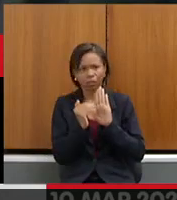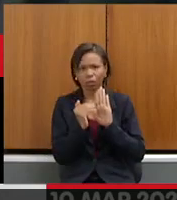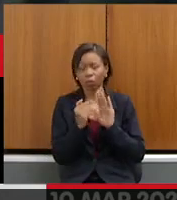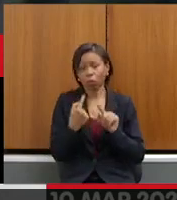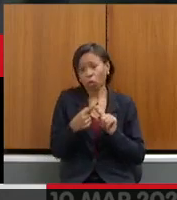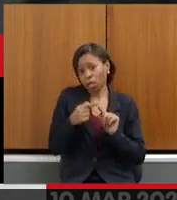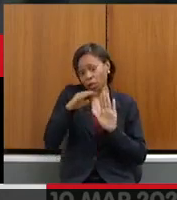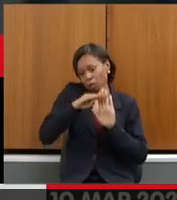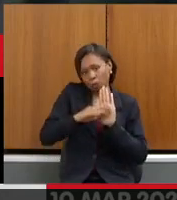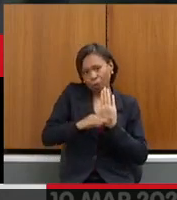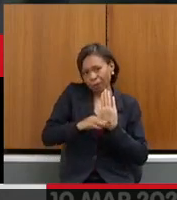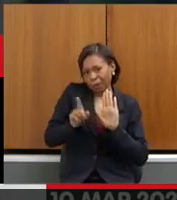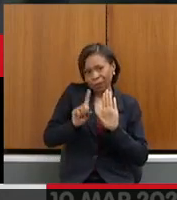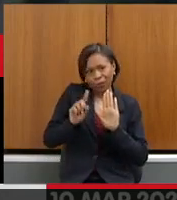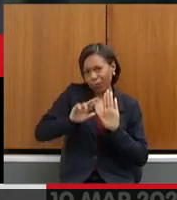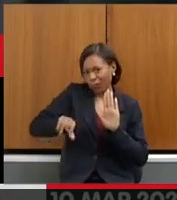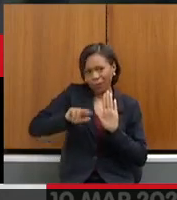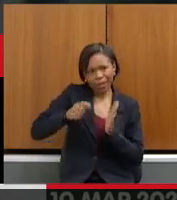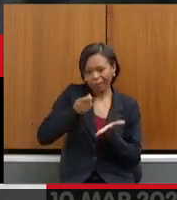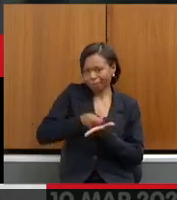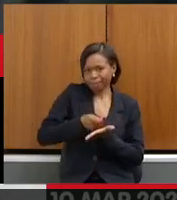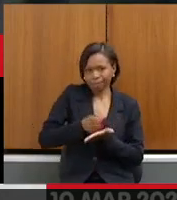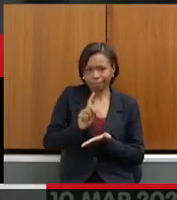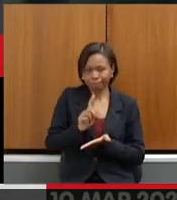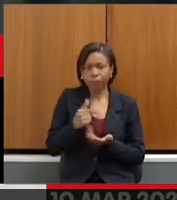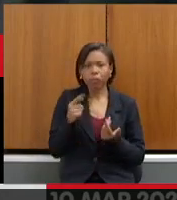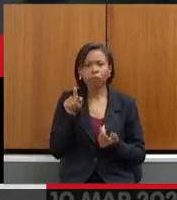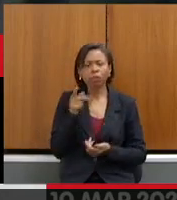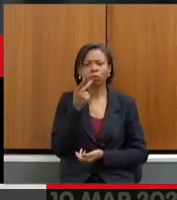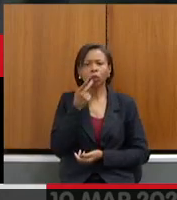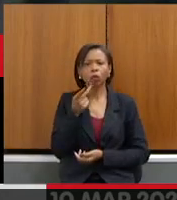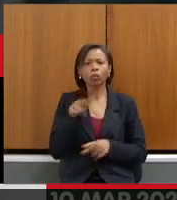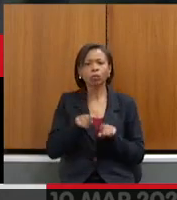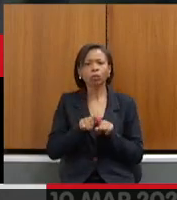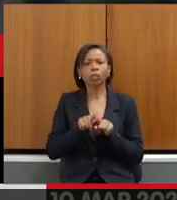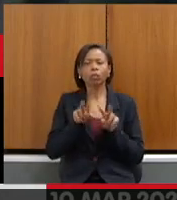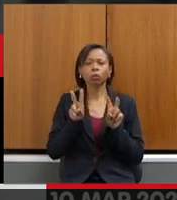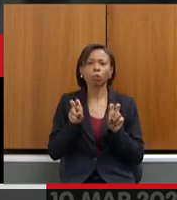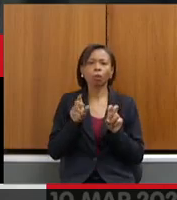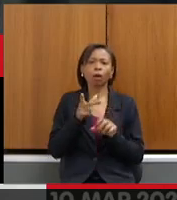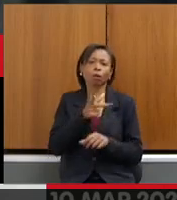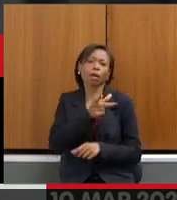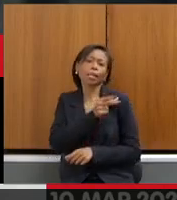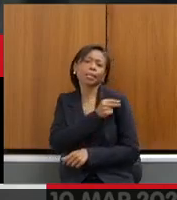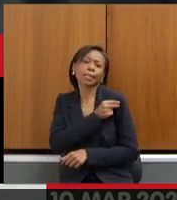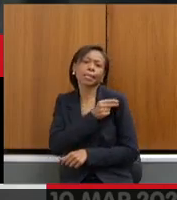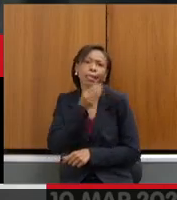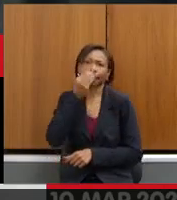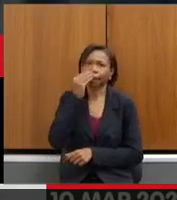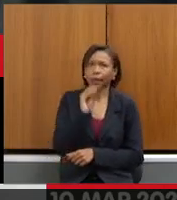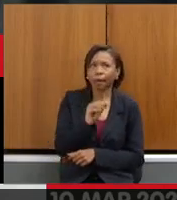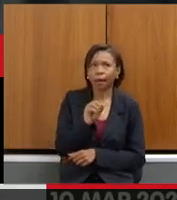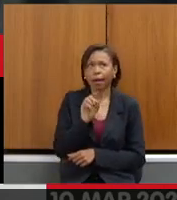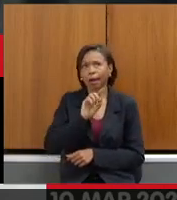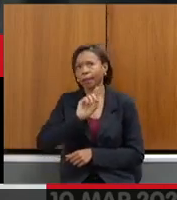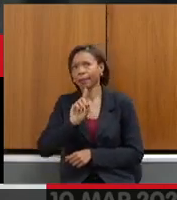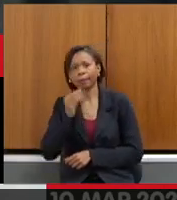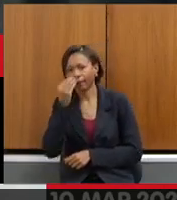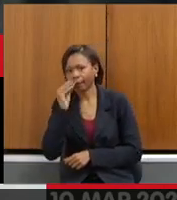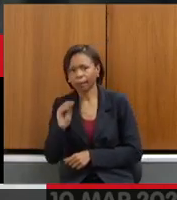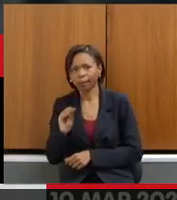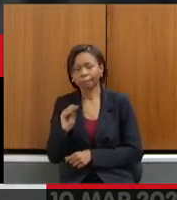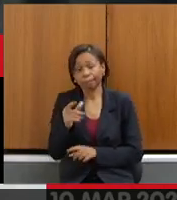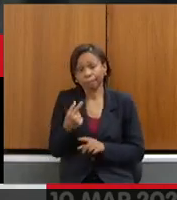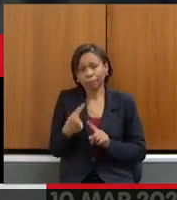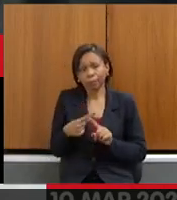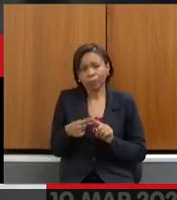impositivo igual só falou assim essa parte da vacina de legal não negar porque